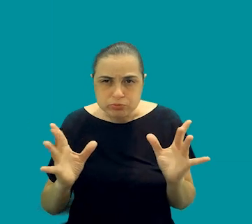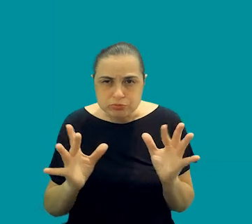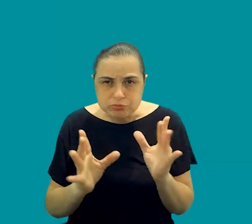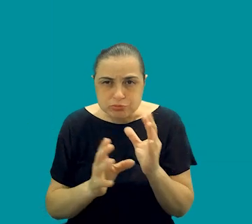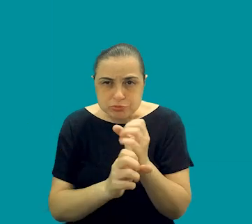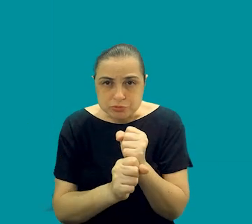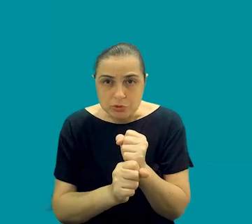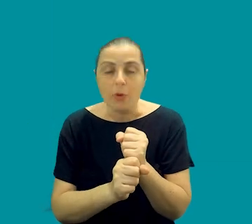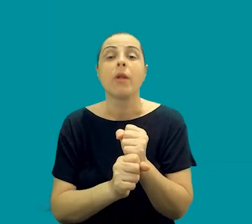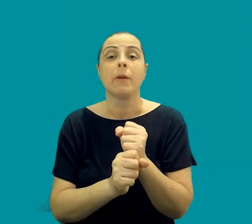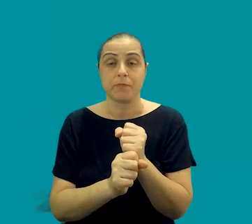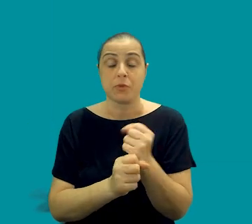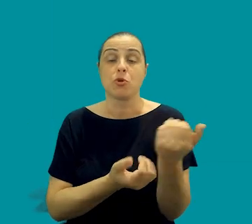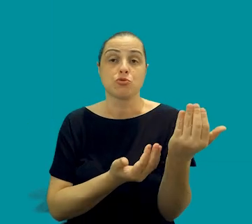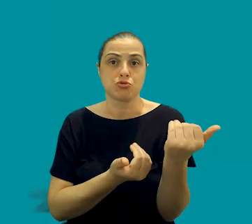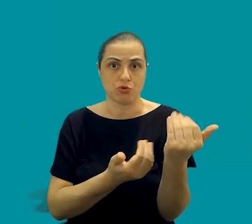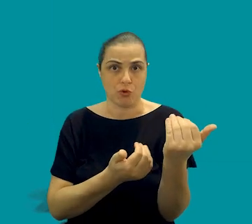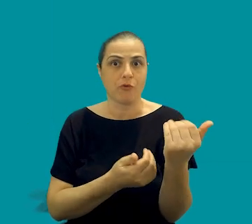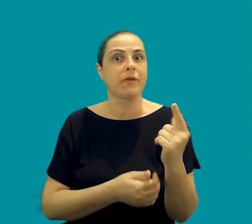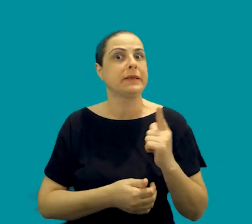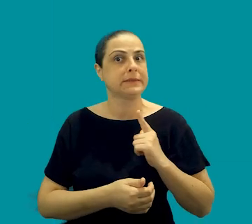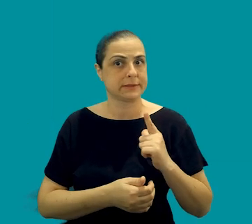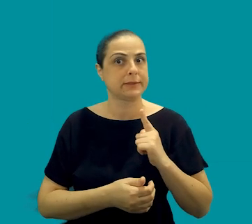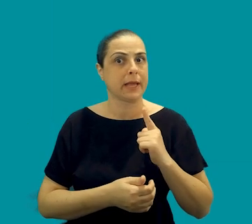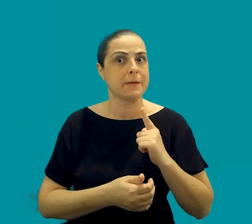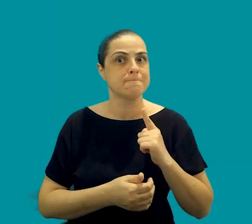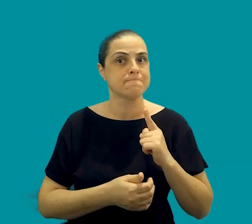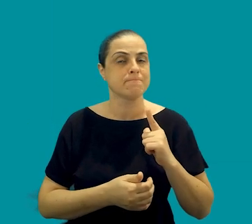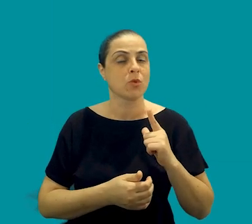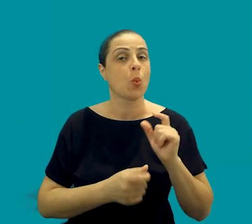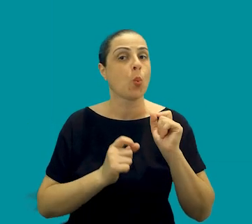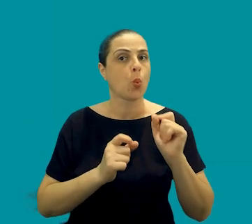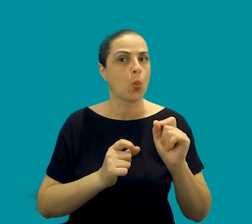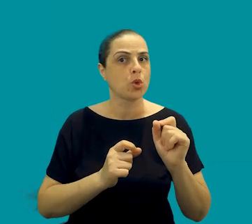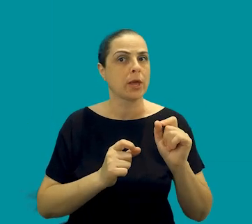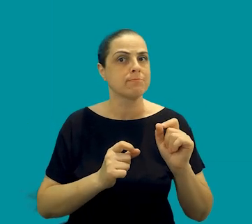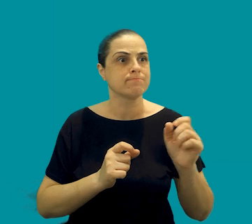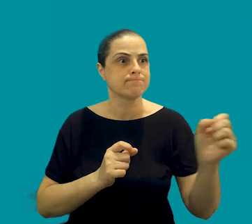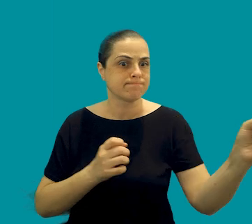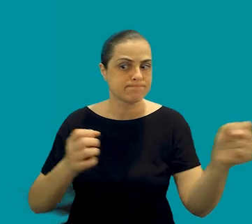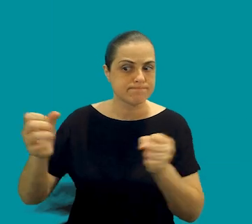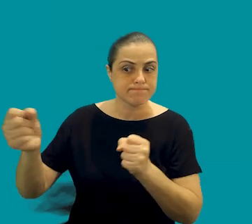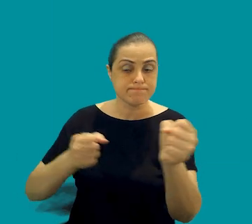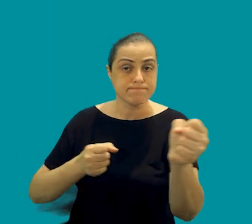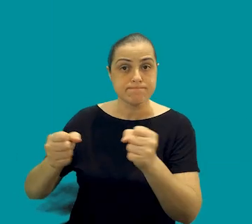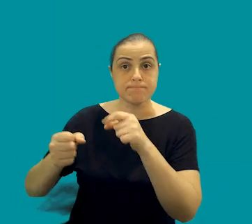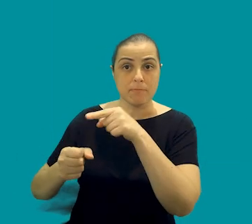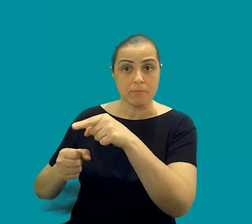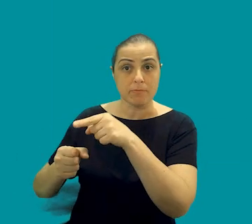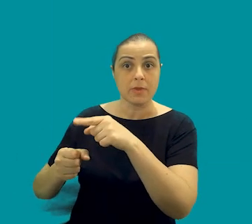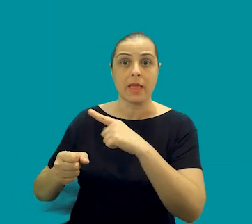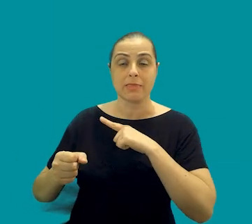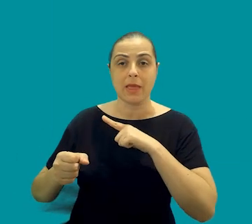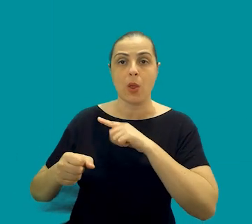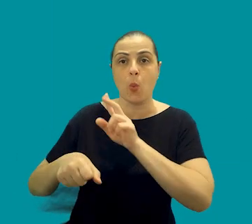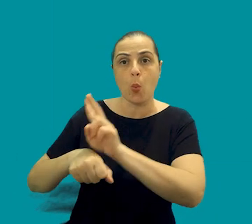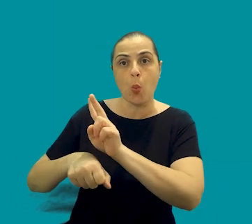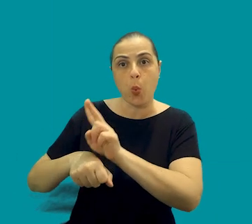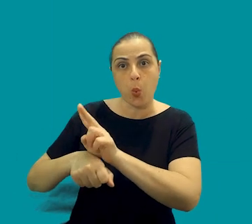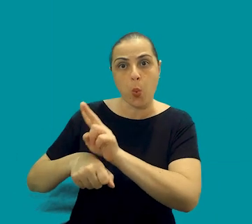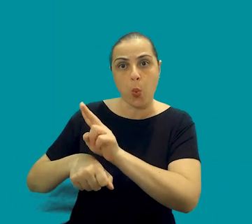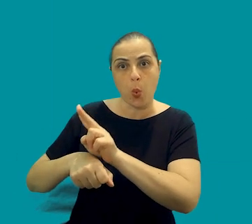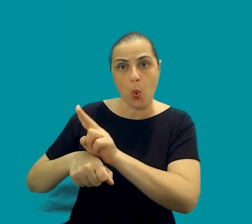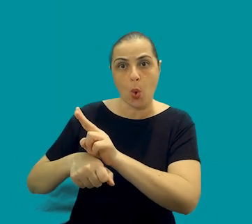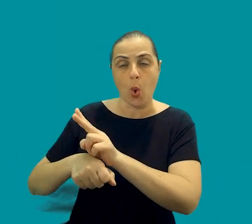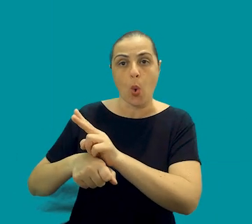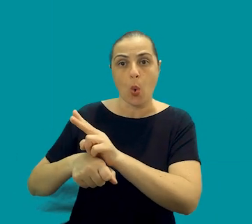acolhidos no sistema, né, acolhimento institucional, e a gente ficou bem impressionada com os dados e